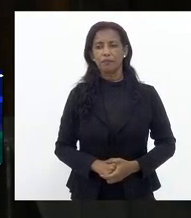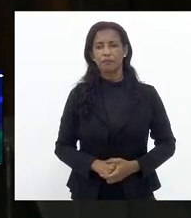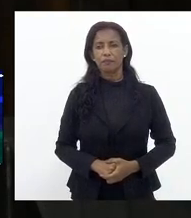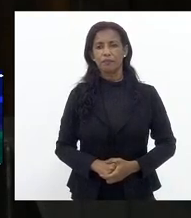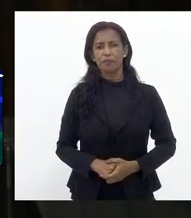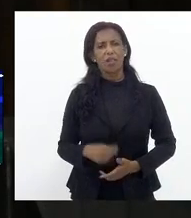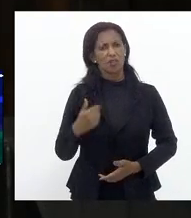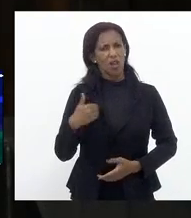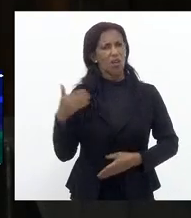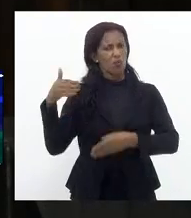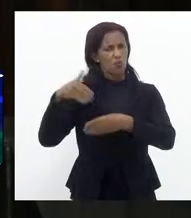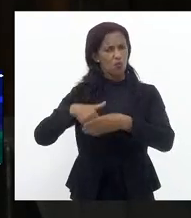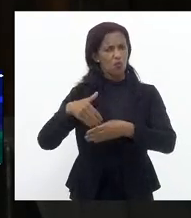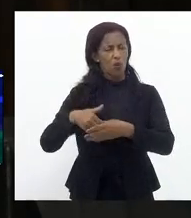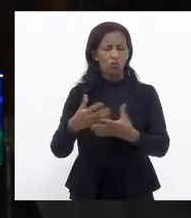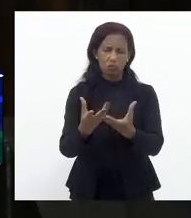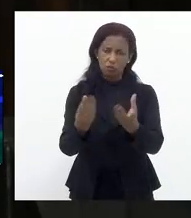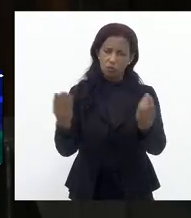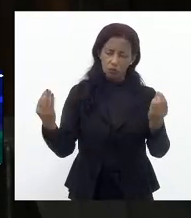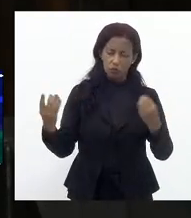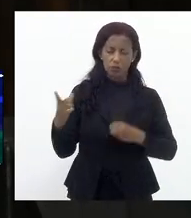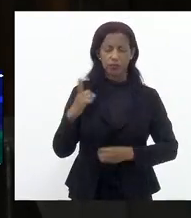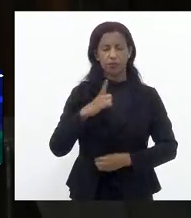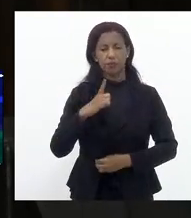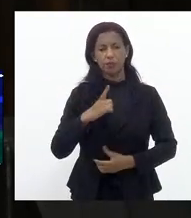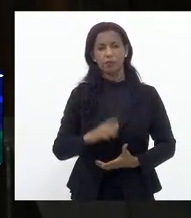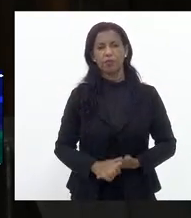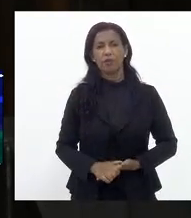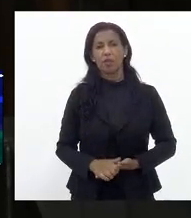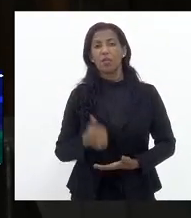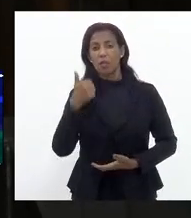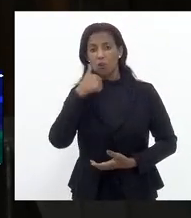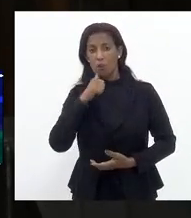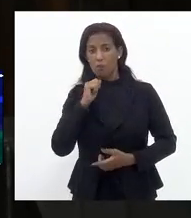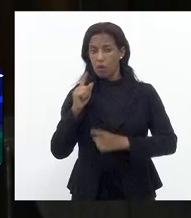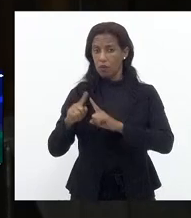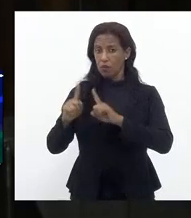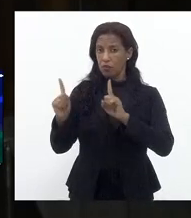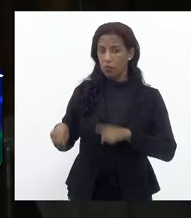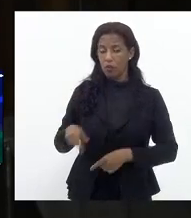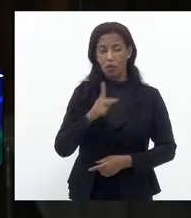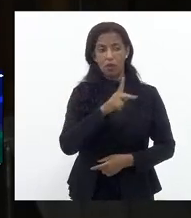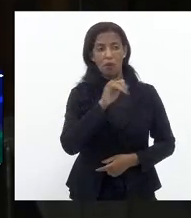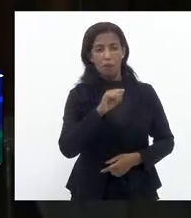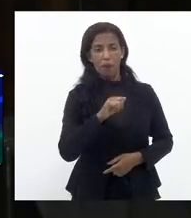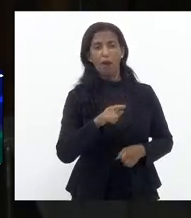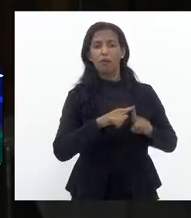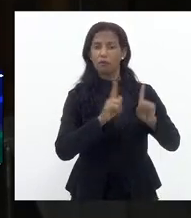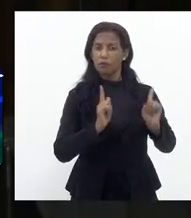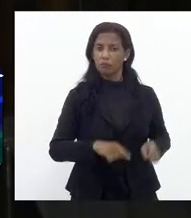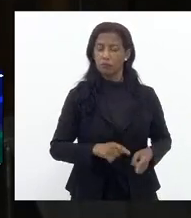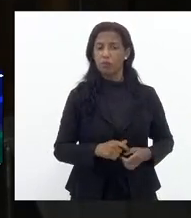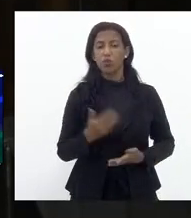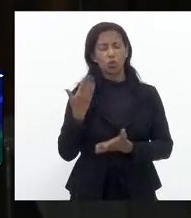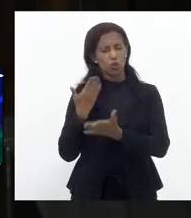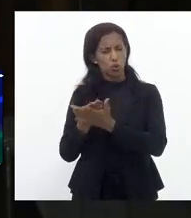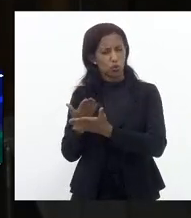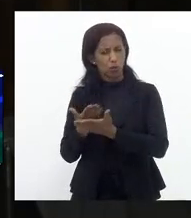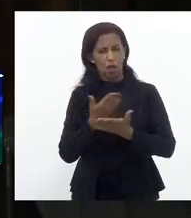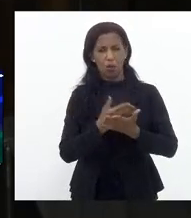muito voto de servidores. Tenho uma mãe servidora, tenho um pai servidor,